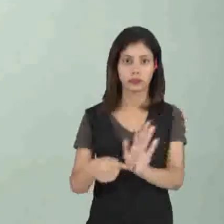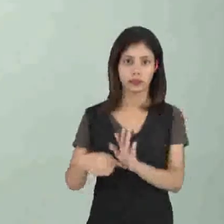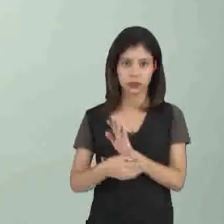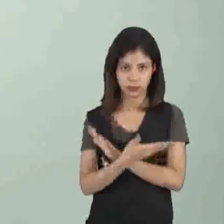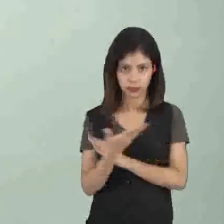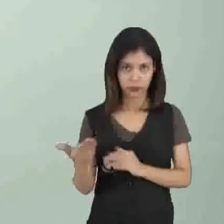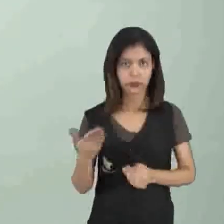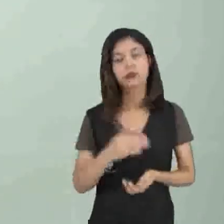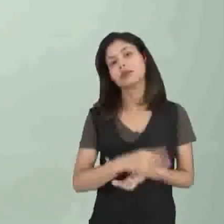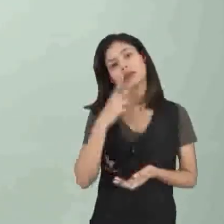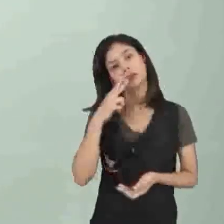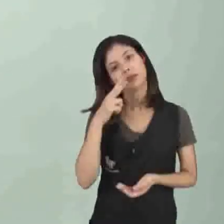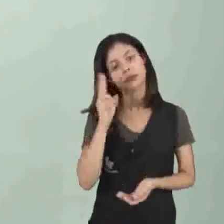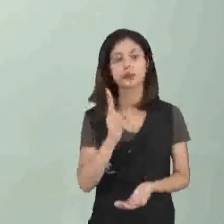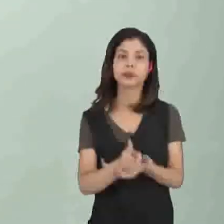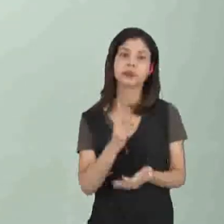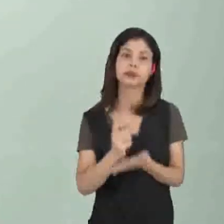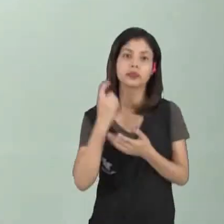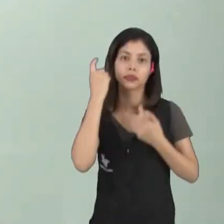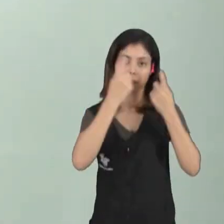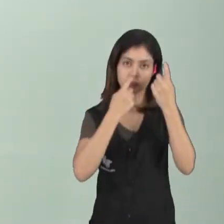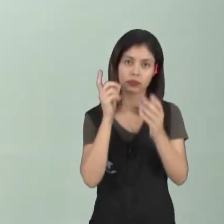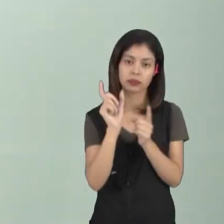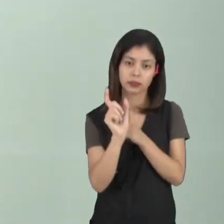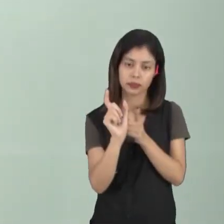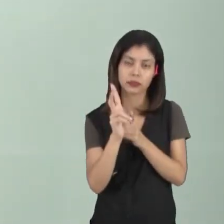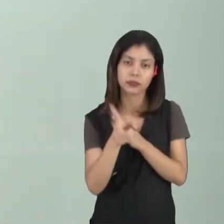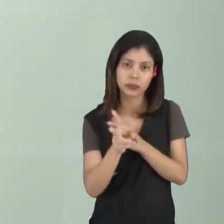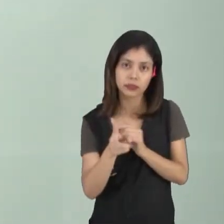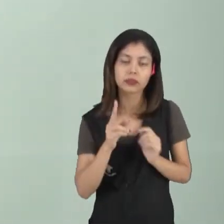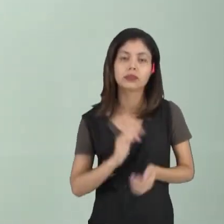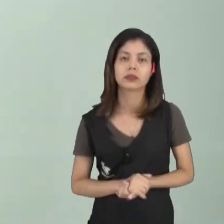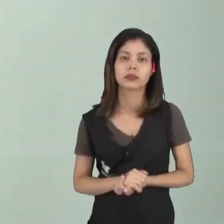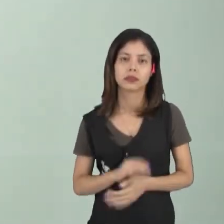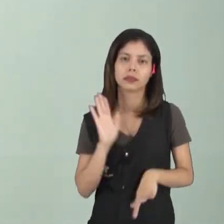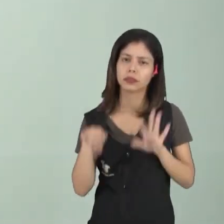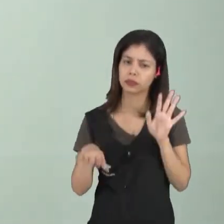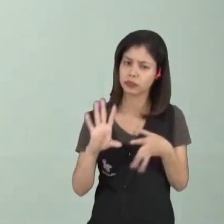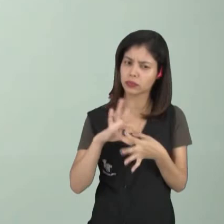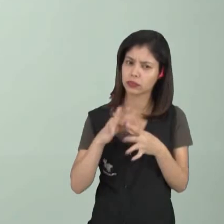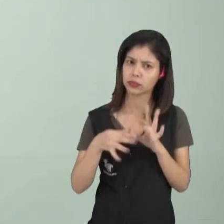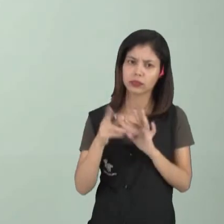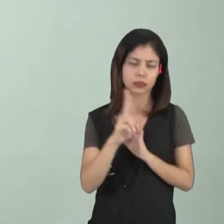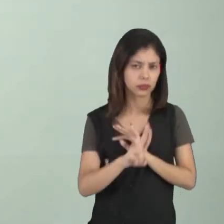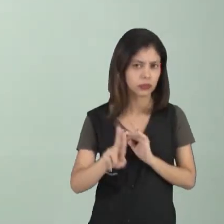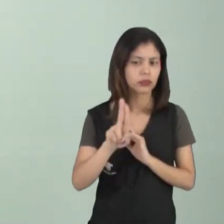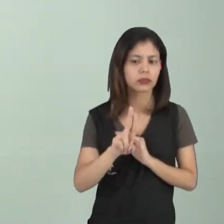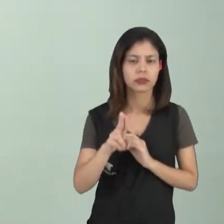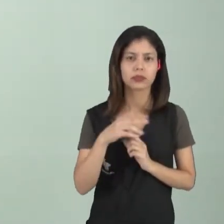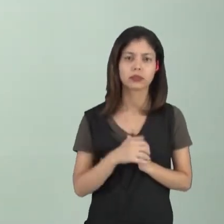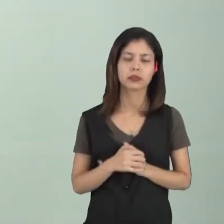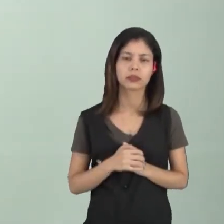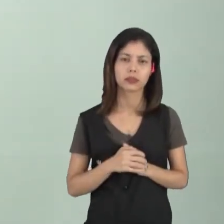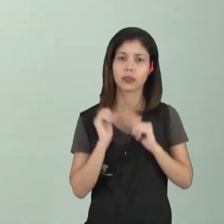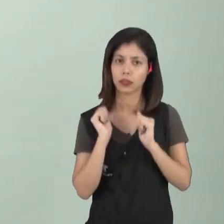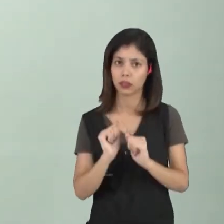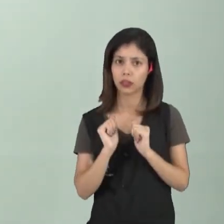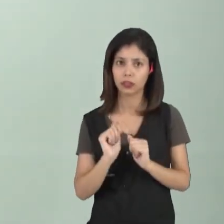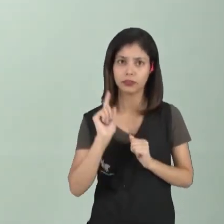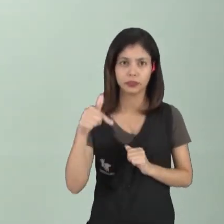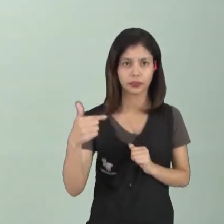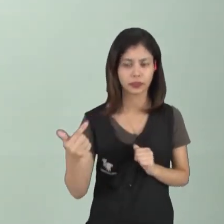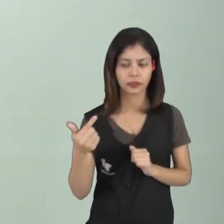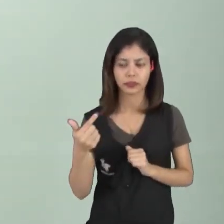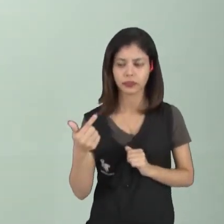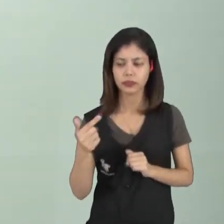ele. Então vejam que uma mesma expressão, a mesma palavrinha, dependendo do contexto que ela é utilizada, ela pode